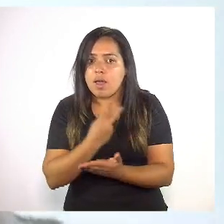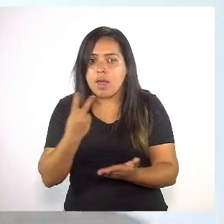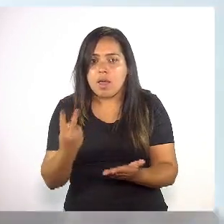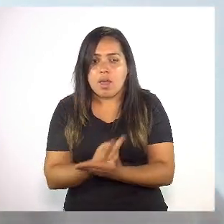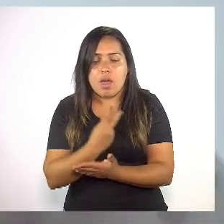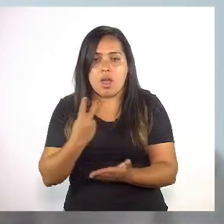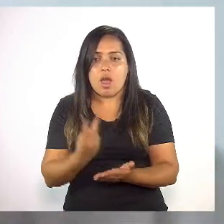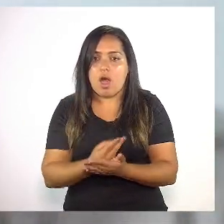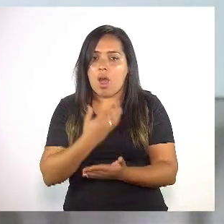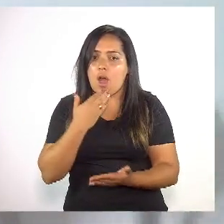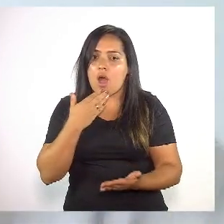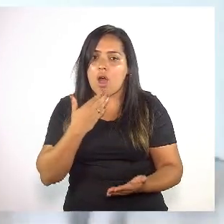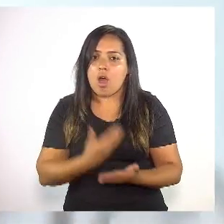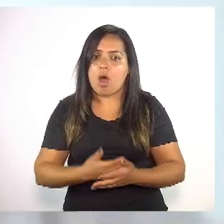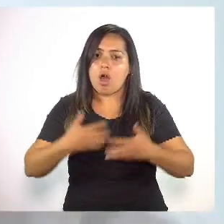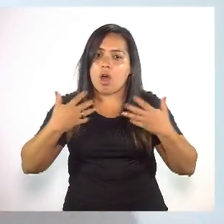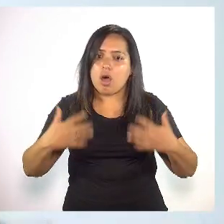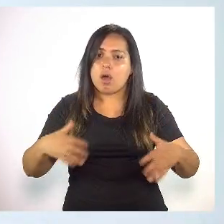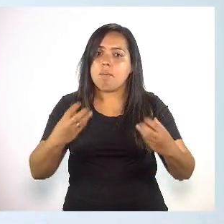nesse sentido,